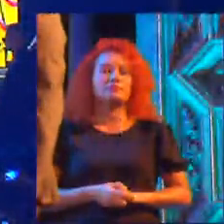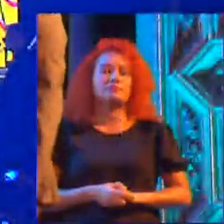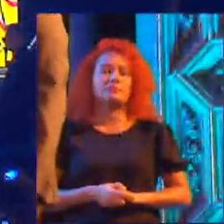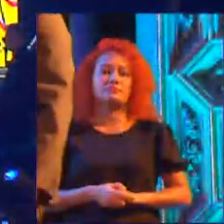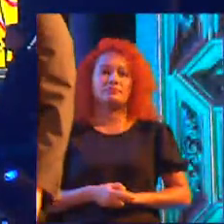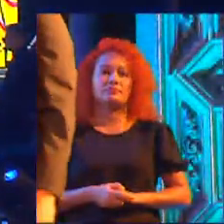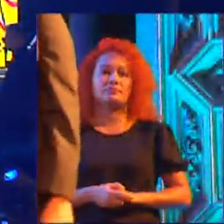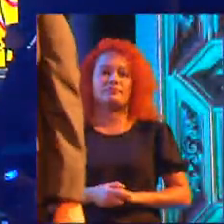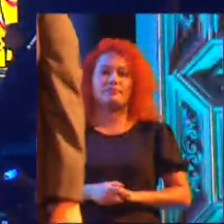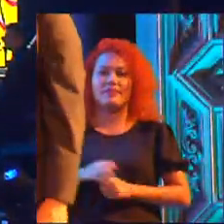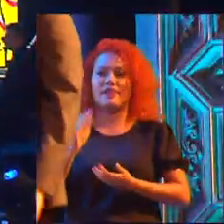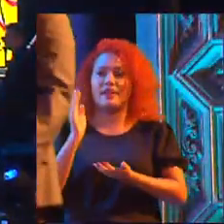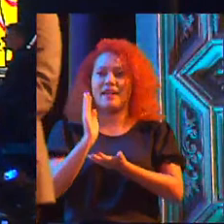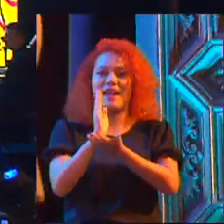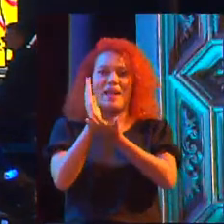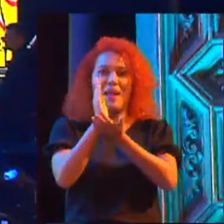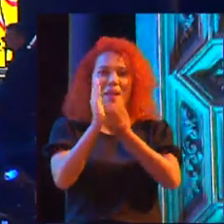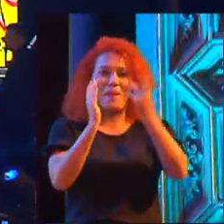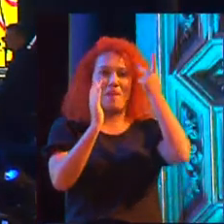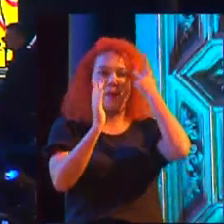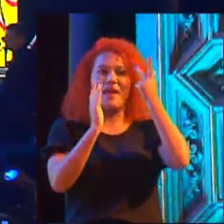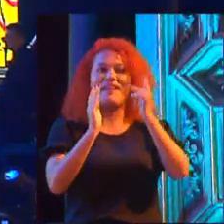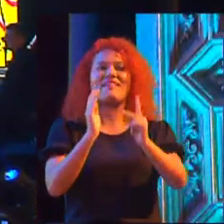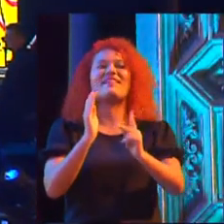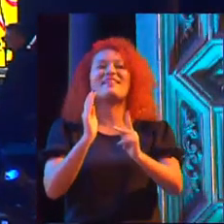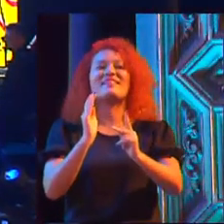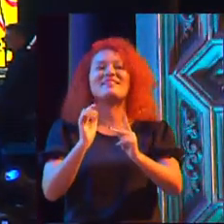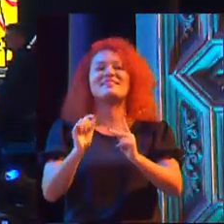E o prêmio vai para...